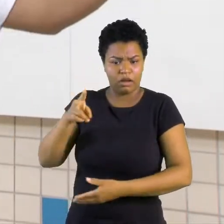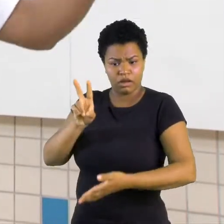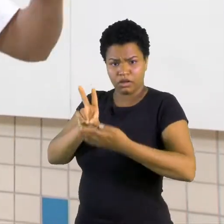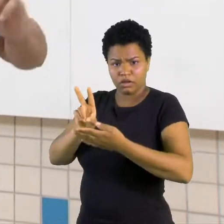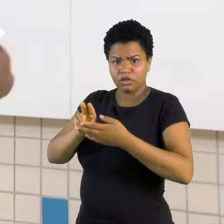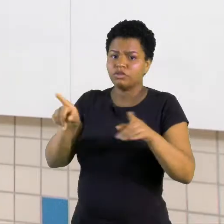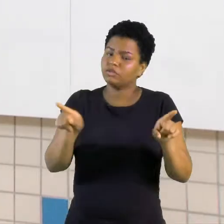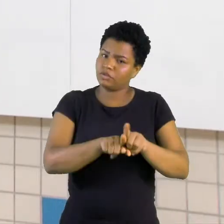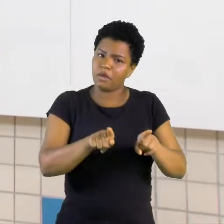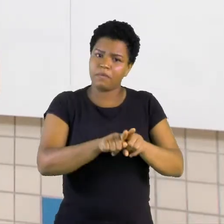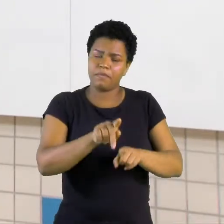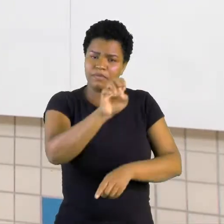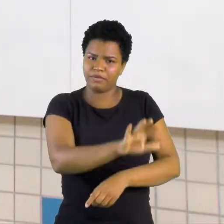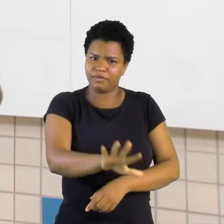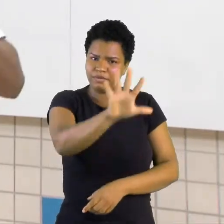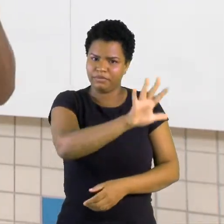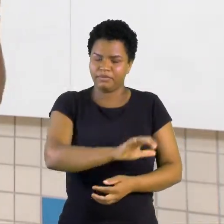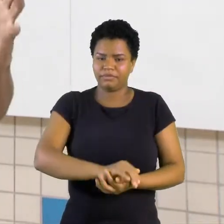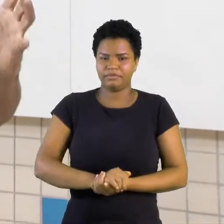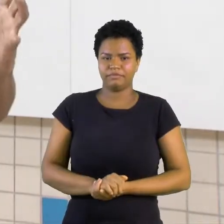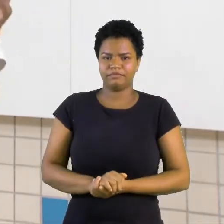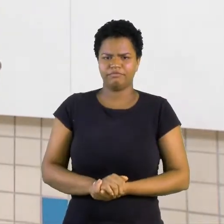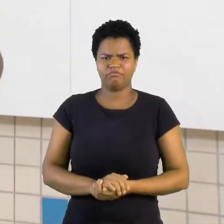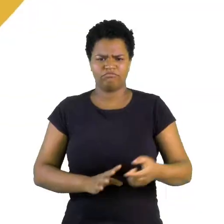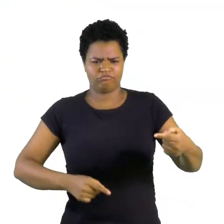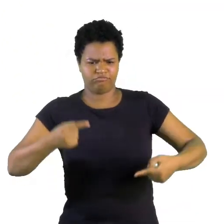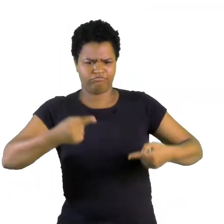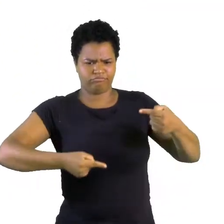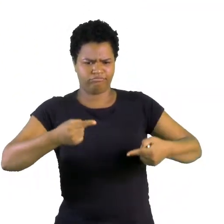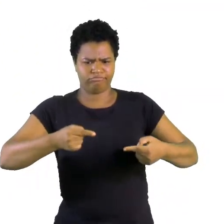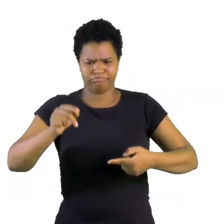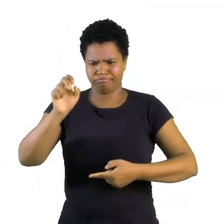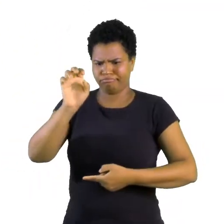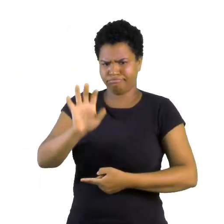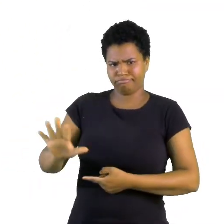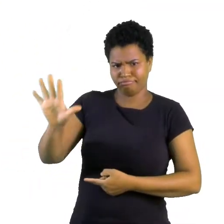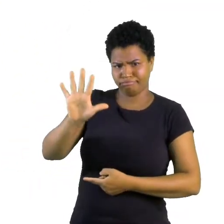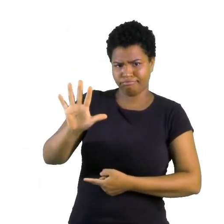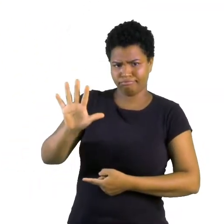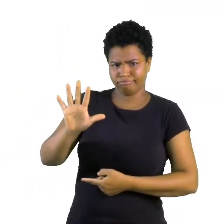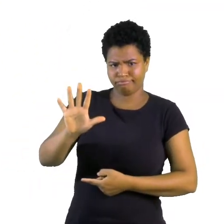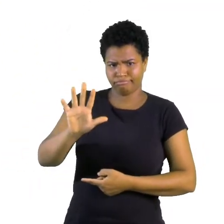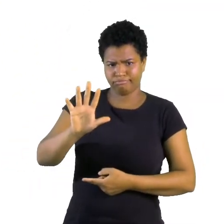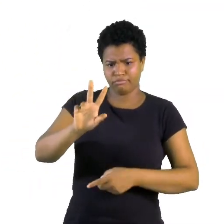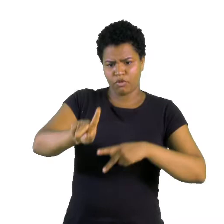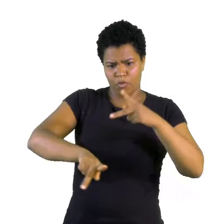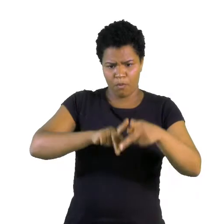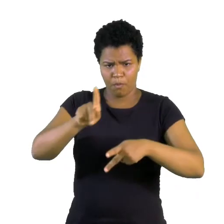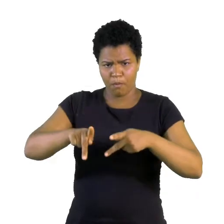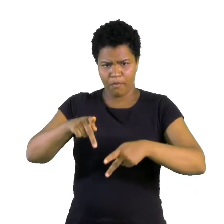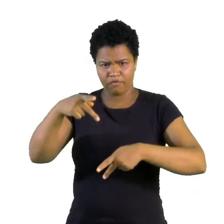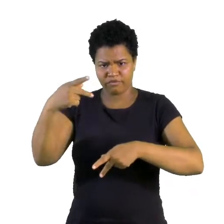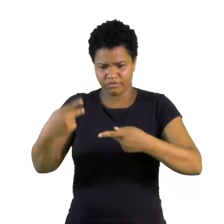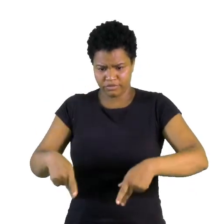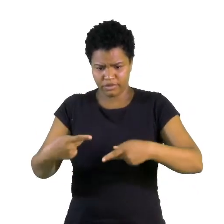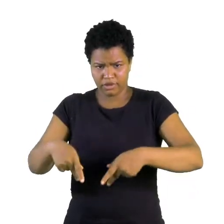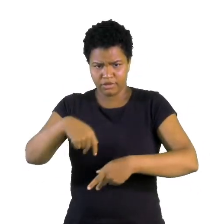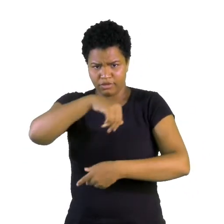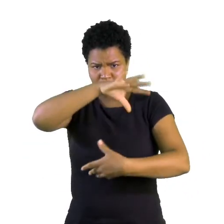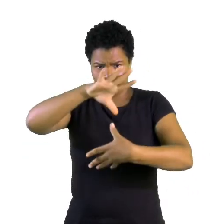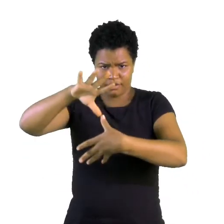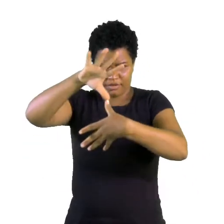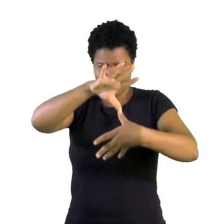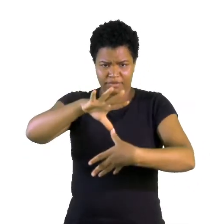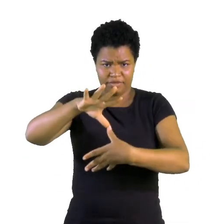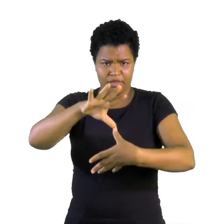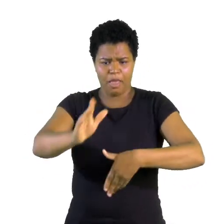dos europeus, né? Vamos falar sobre os conflitos, né, entre os europeus e os povos nativos que viviam aqui na América. Vamos falar sobre